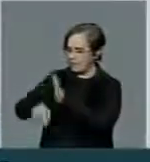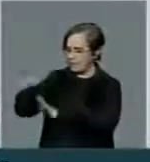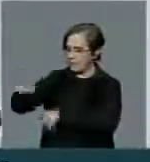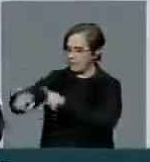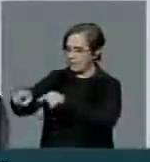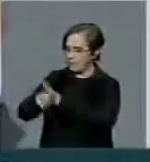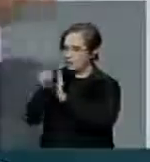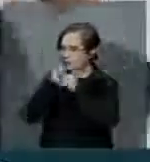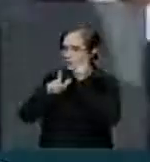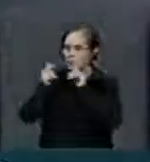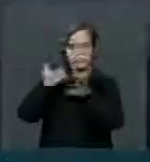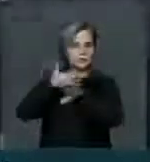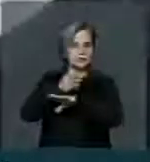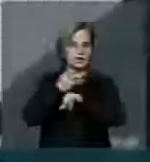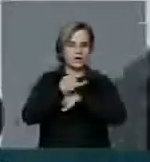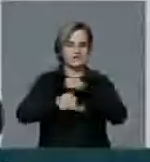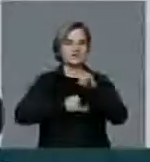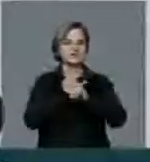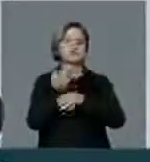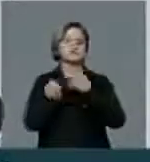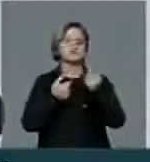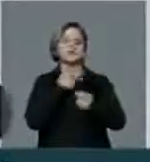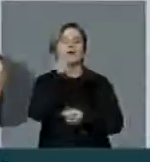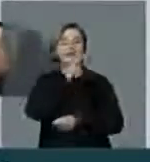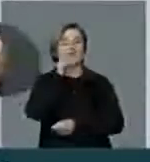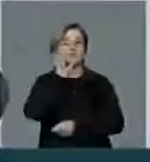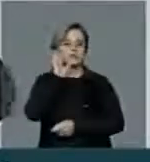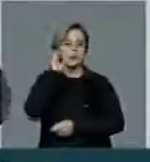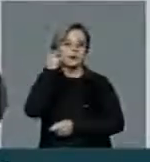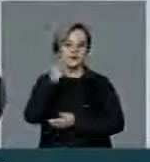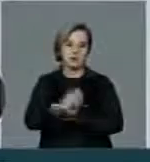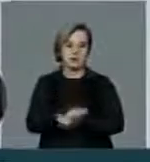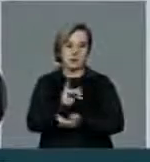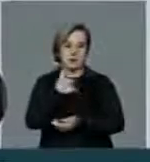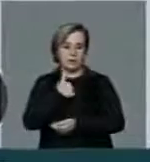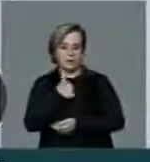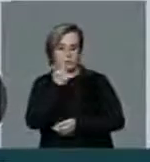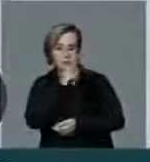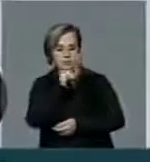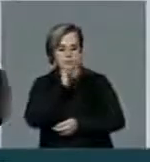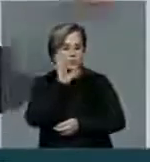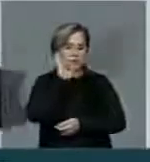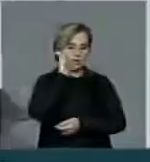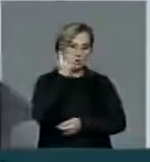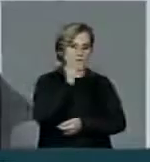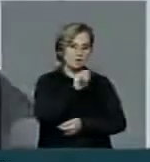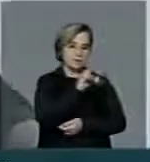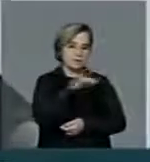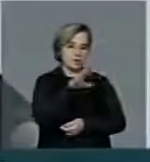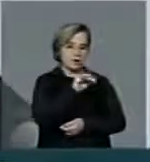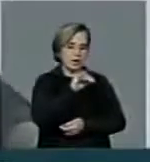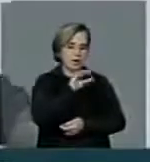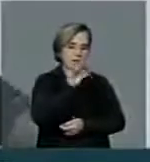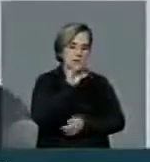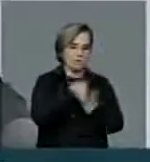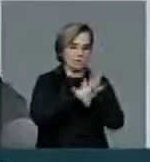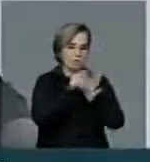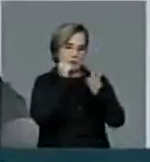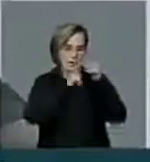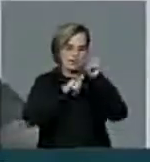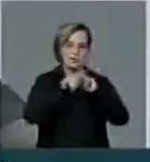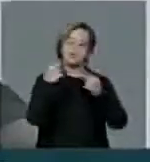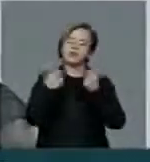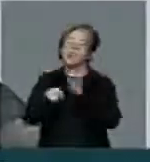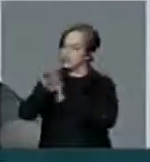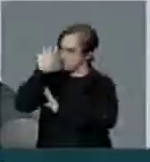Ele não tem acesso à internet. Como é que eu resolvo isso? Se eu resolver para o auto de infração eletrônico, que eu passo na antena e descarrego, eu tenho que resolver